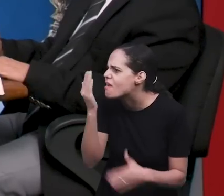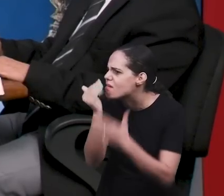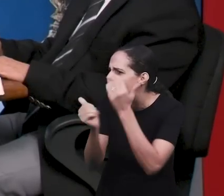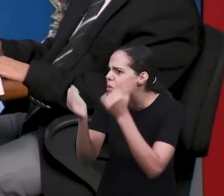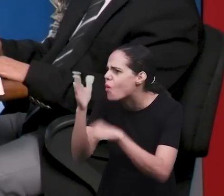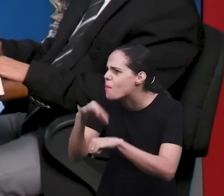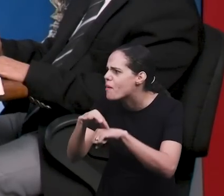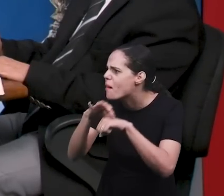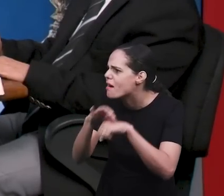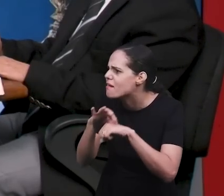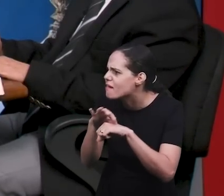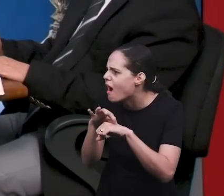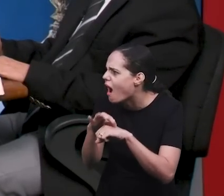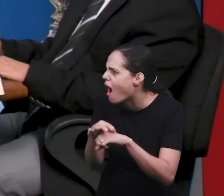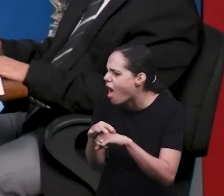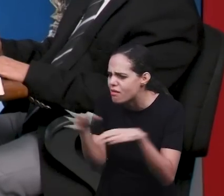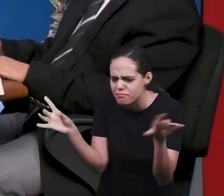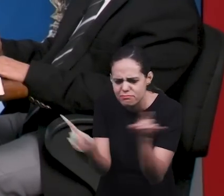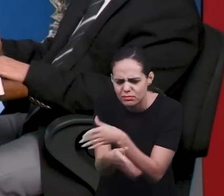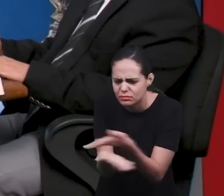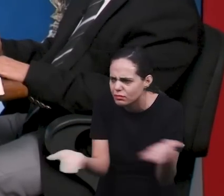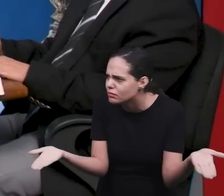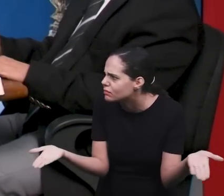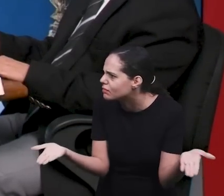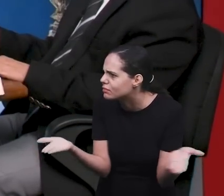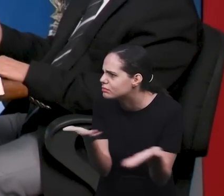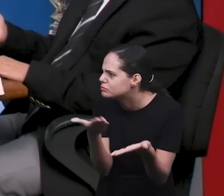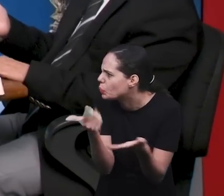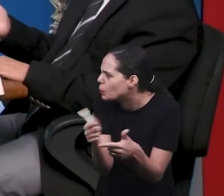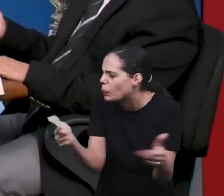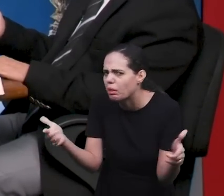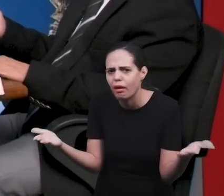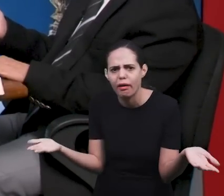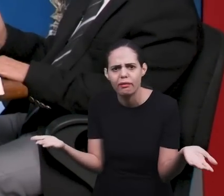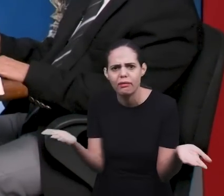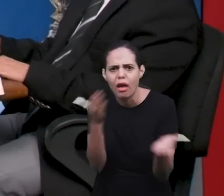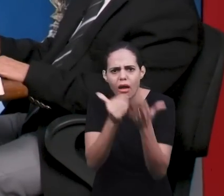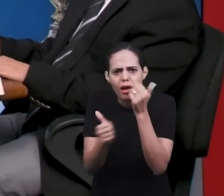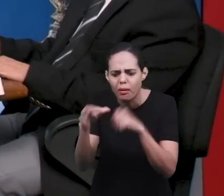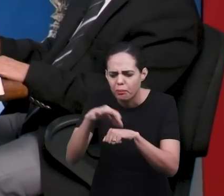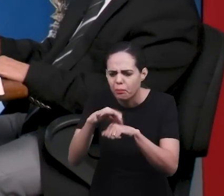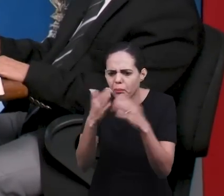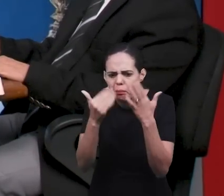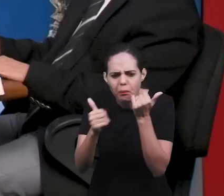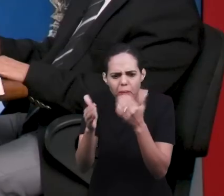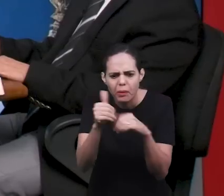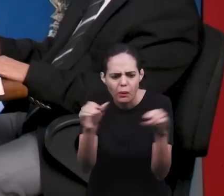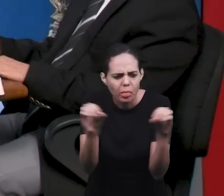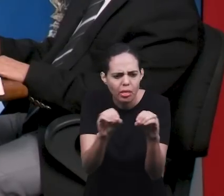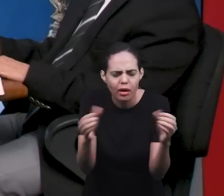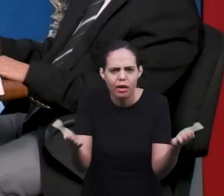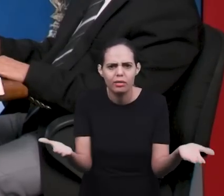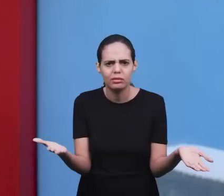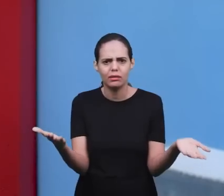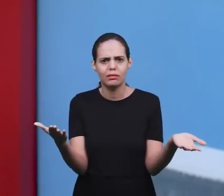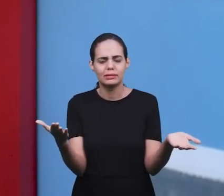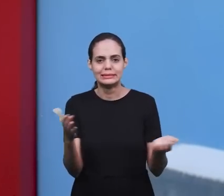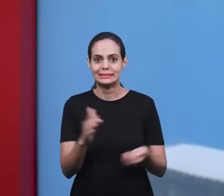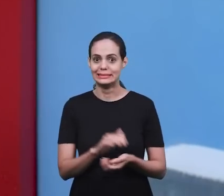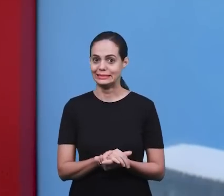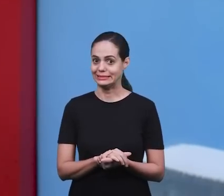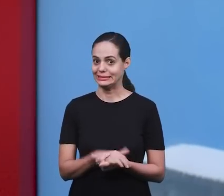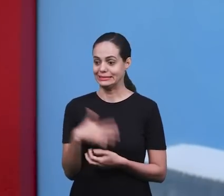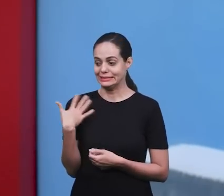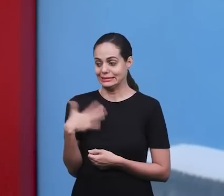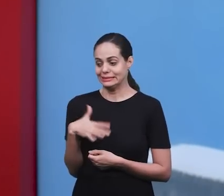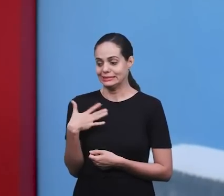Feriu muito a ética, né? Foi um detalhe, né? É um detalhe. Viu um pastor fazendo isso? É um detalhe, né?